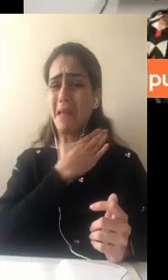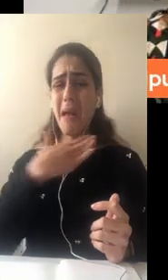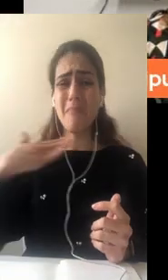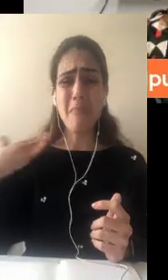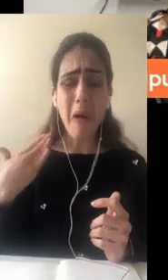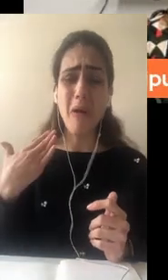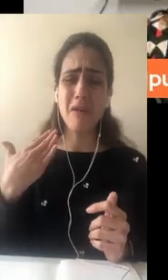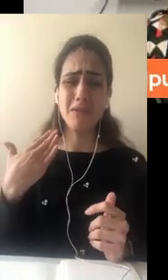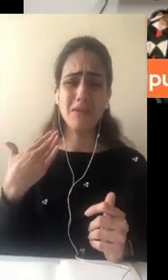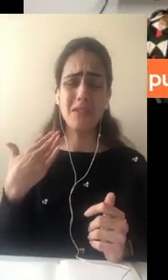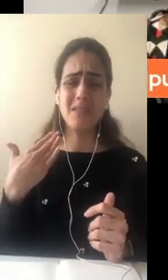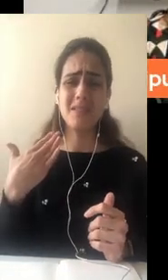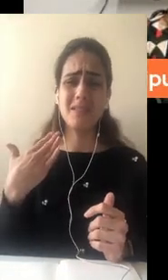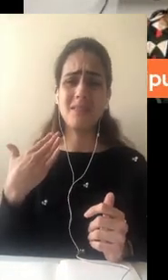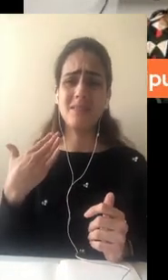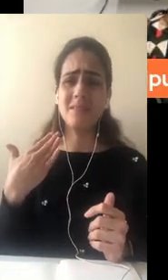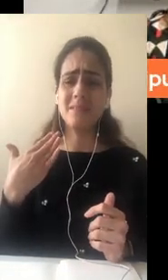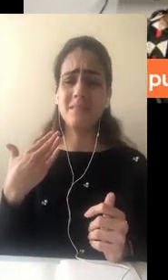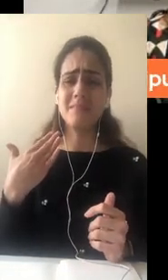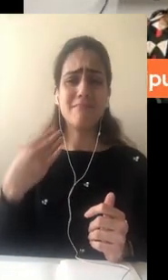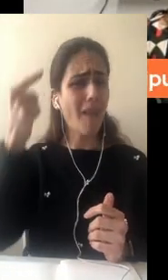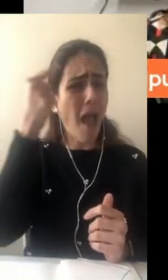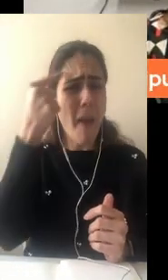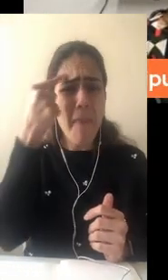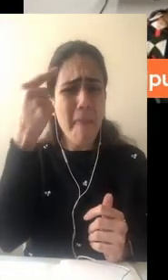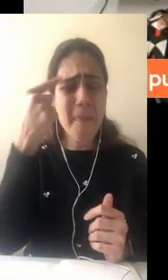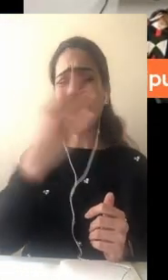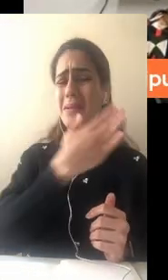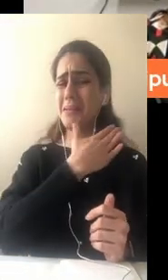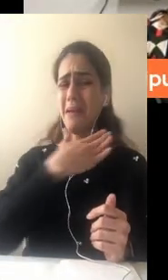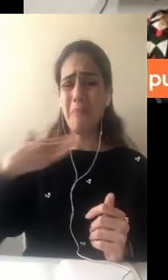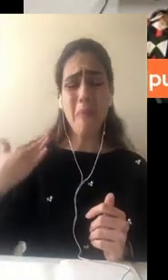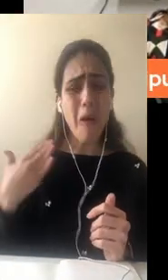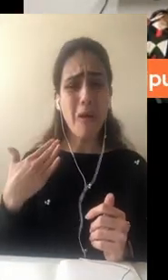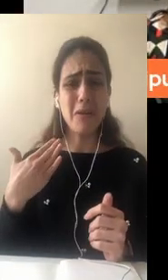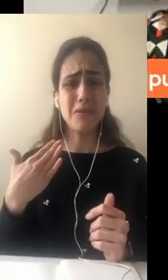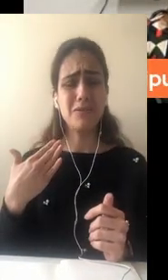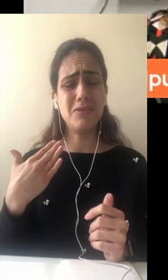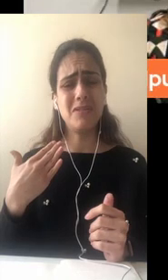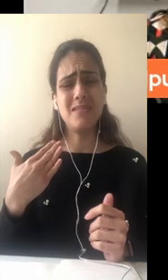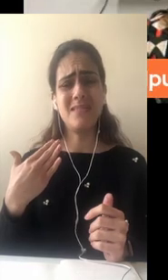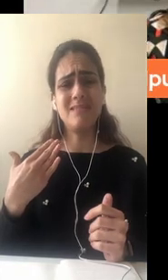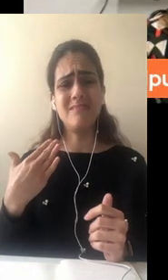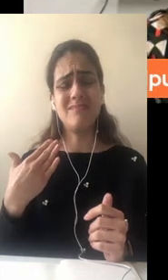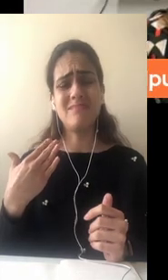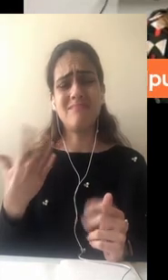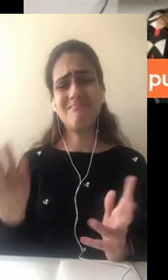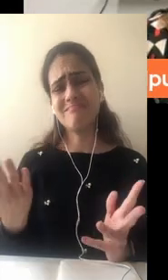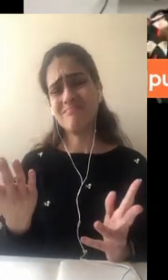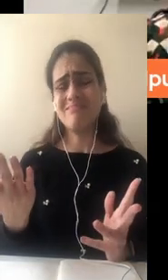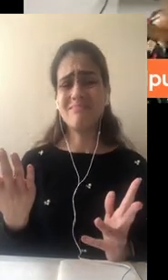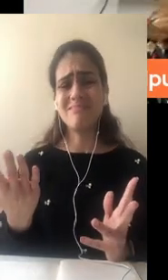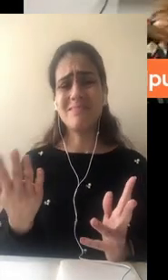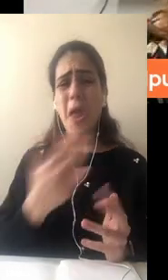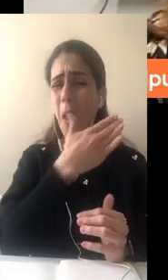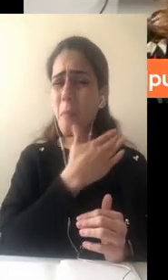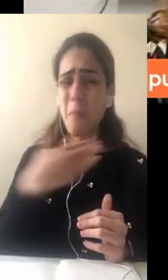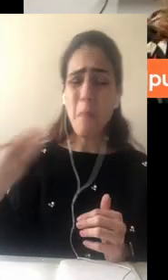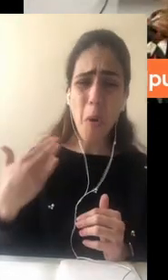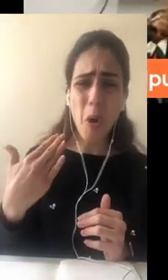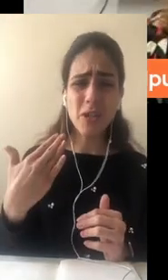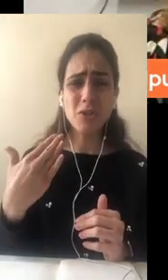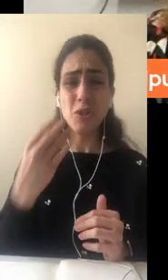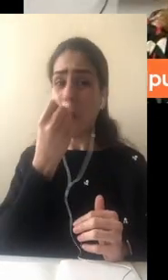da morte, representação física da morte, representação mental da morte, faz uma associação entre a morte e a